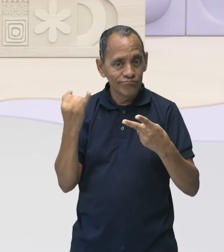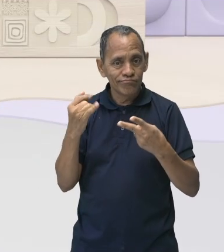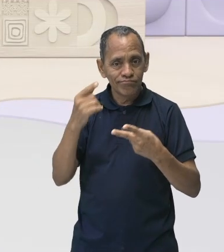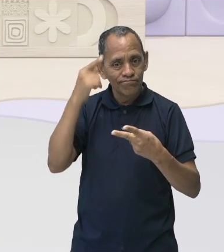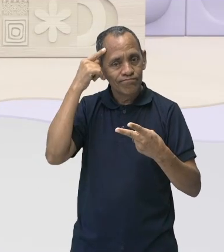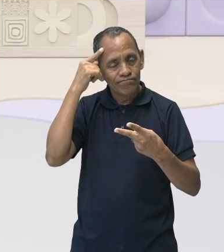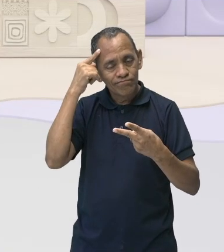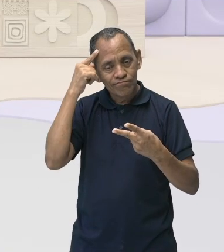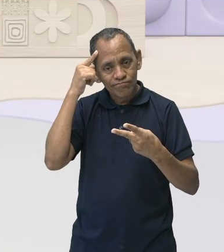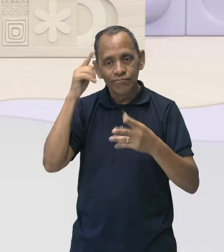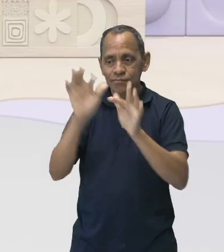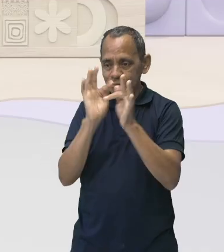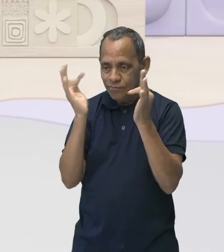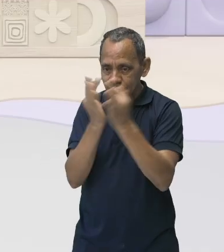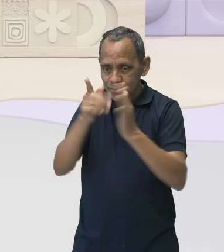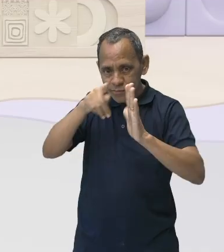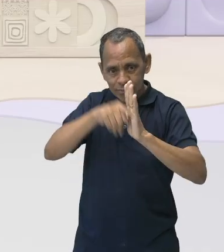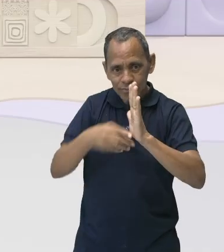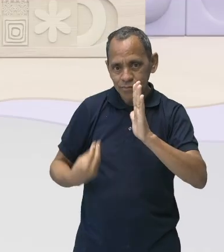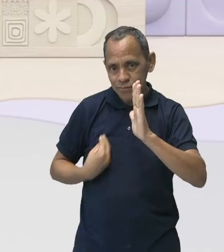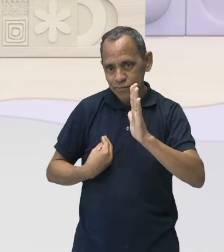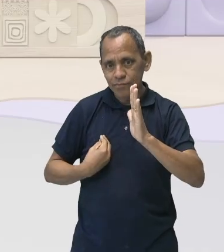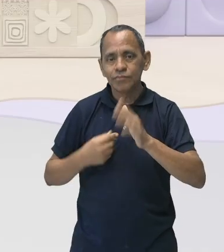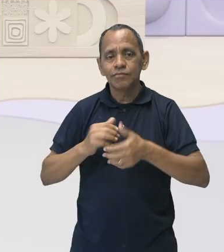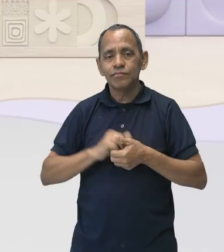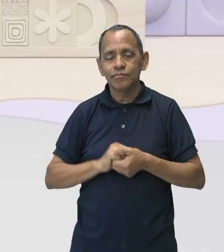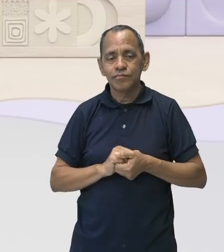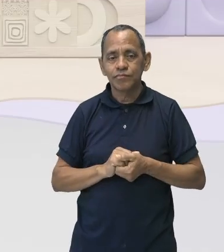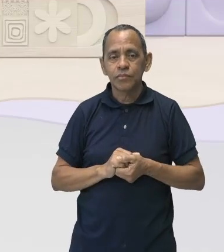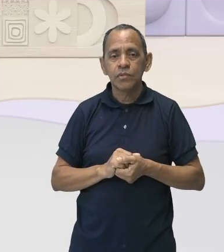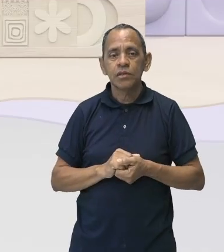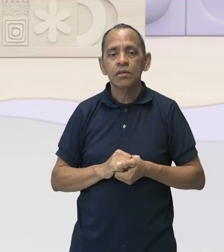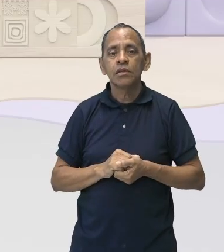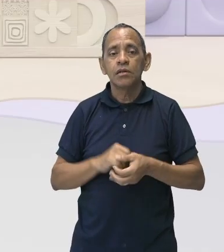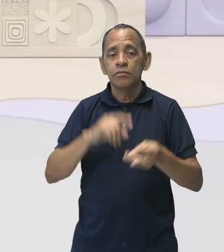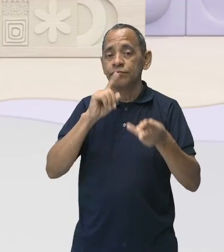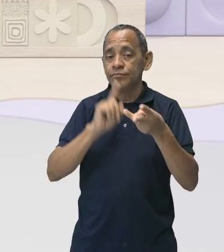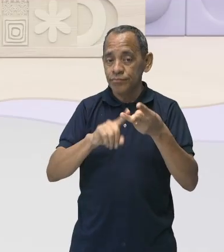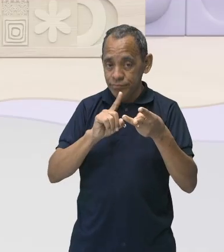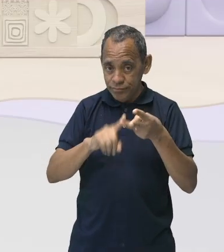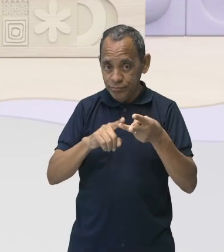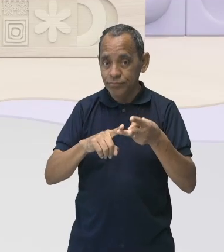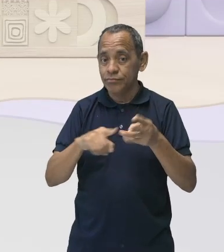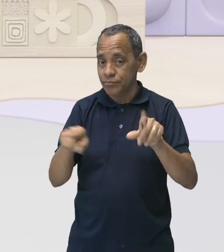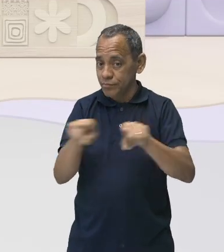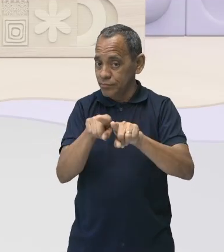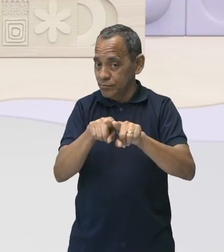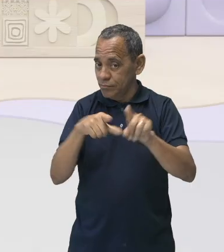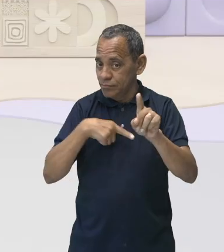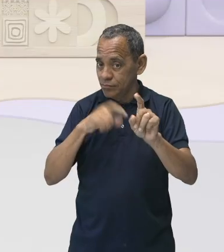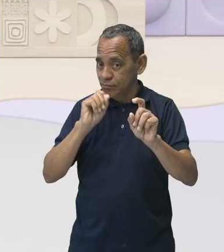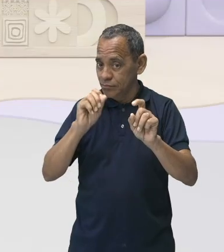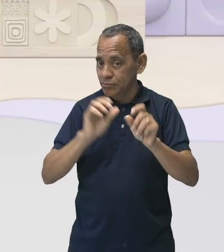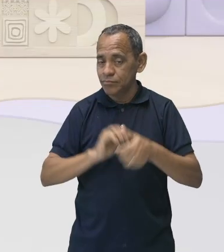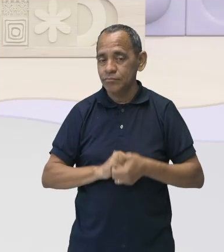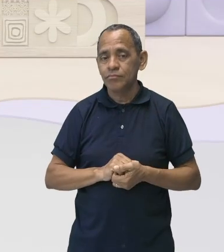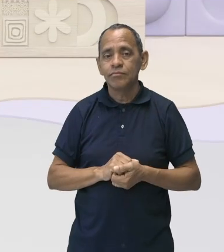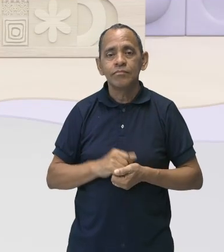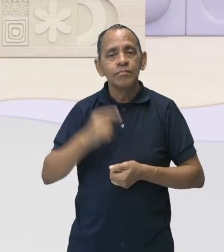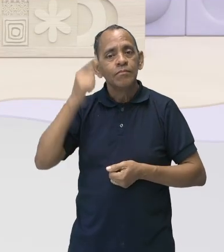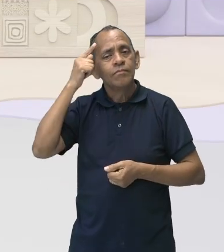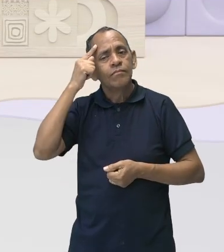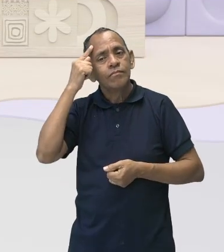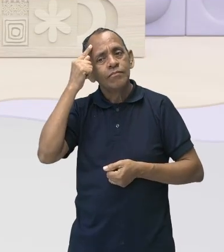e projeto de vida e outros agregados. Também nós temos um outro ponto bem interessante em relação a isso, né? É